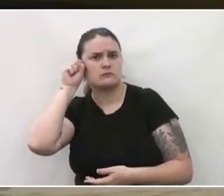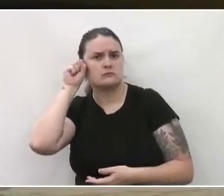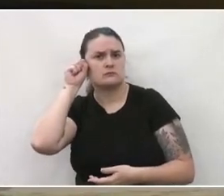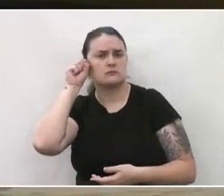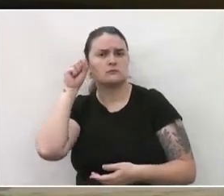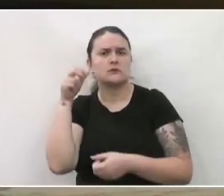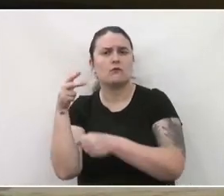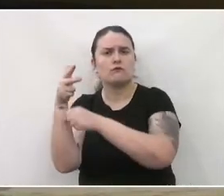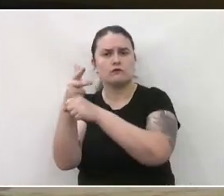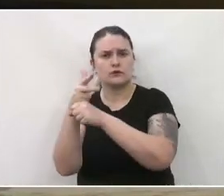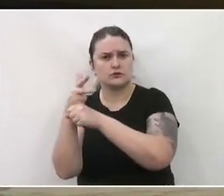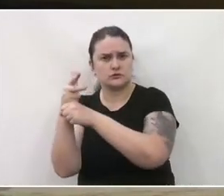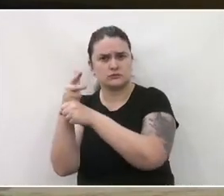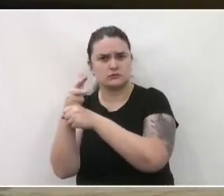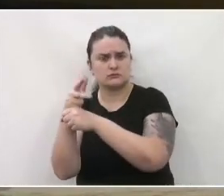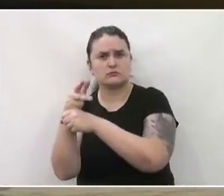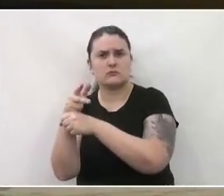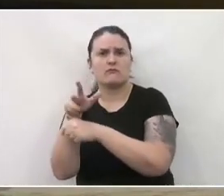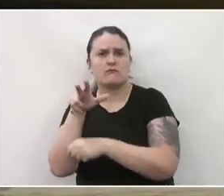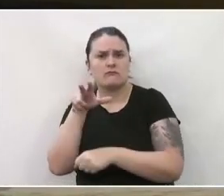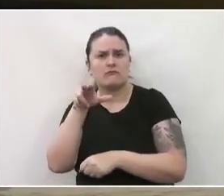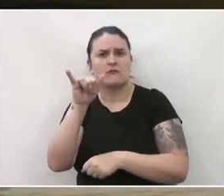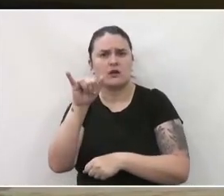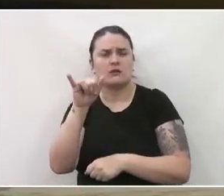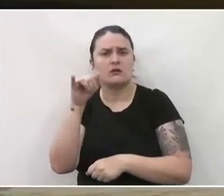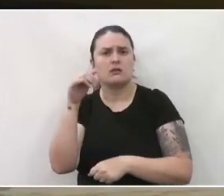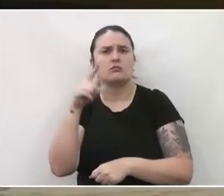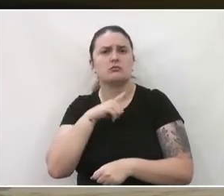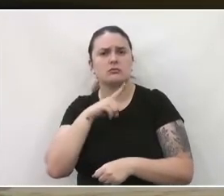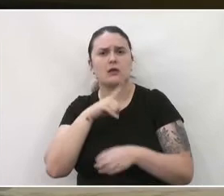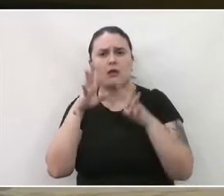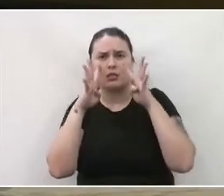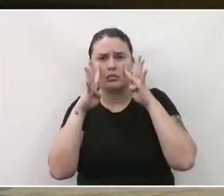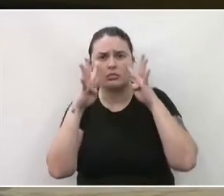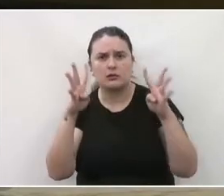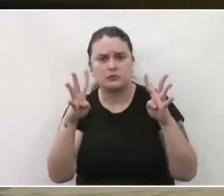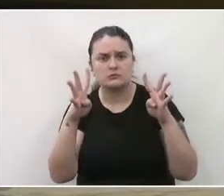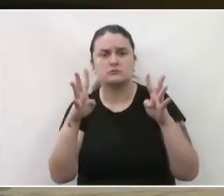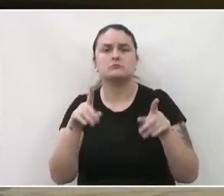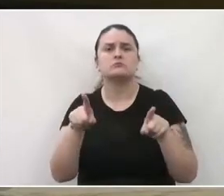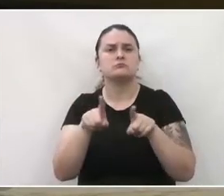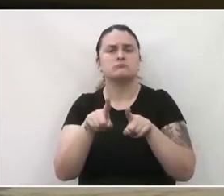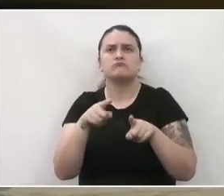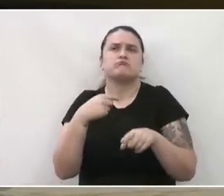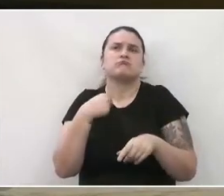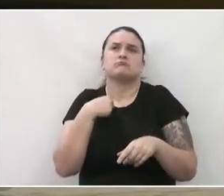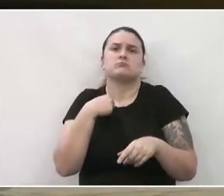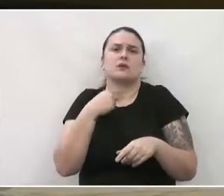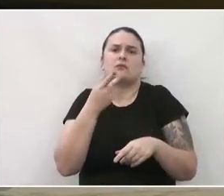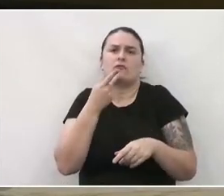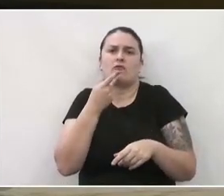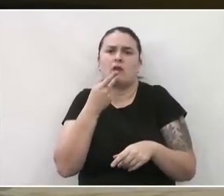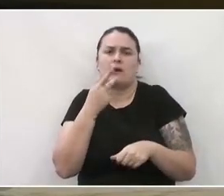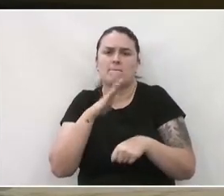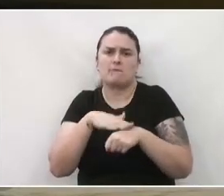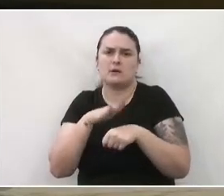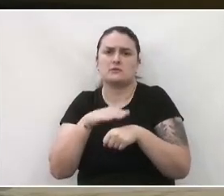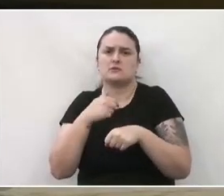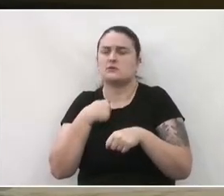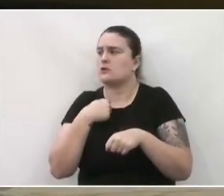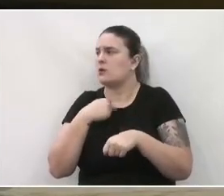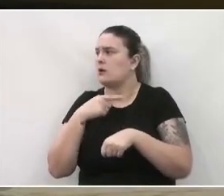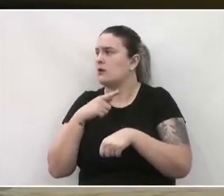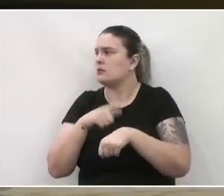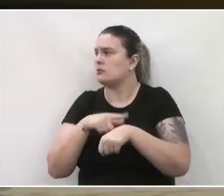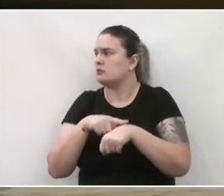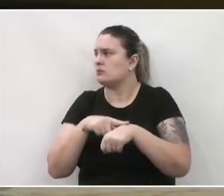esse vídeo aí vai prestar muita atenção. E eu nem vou falar mais, eu passo daí, se